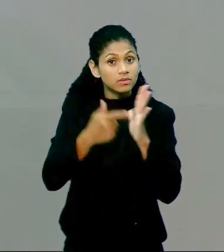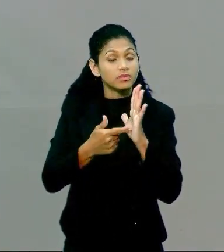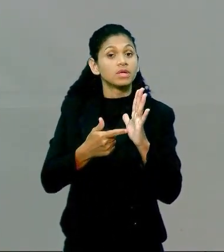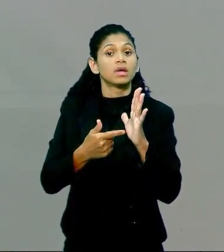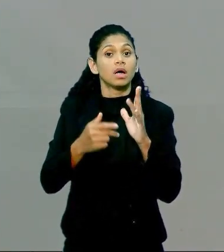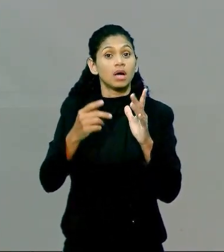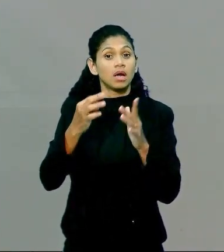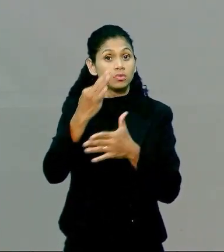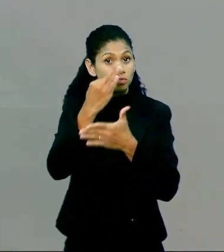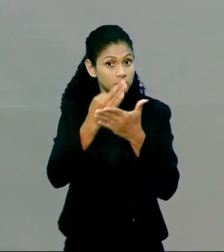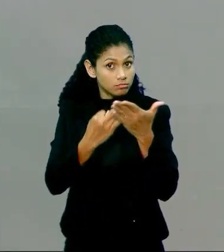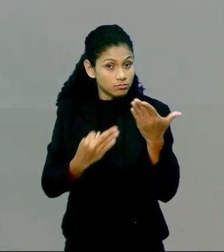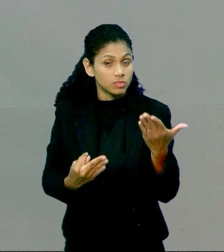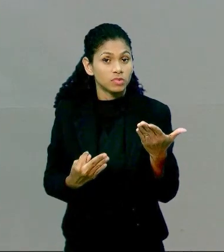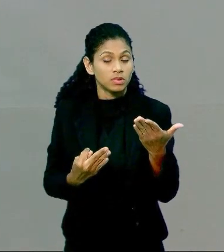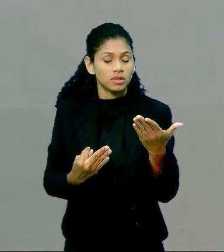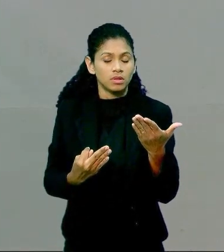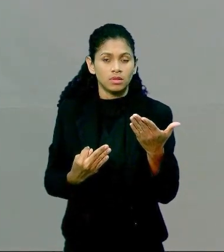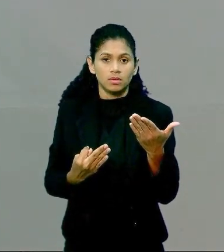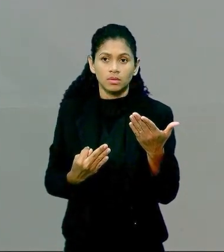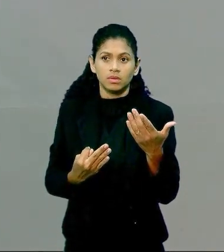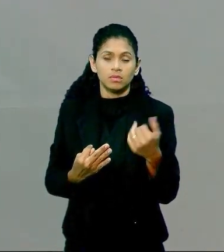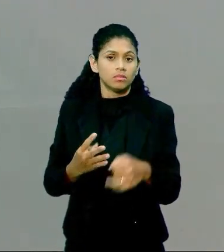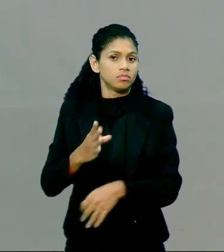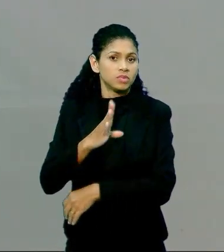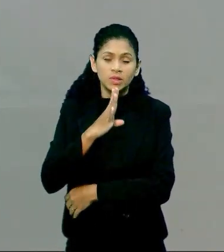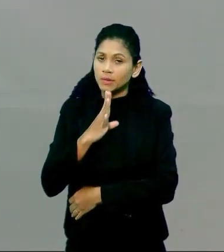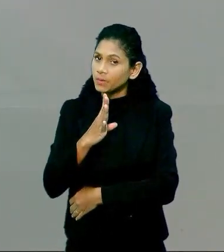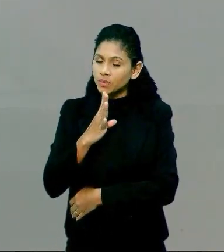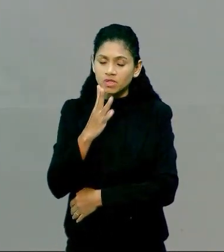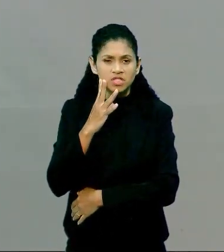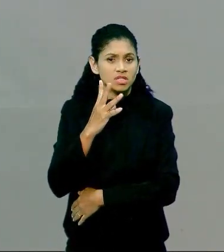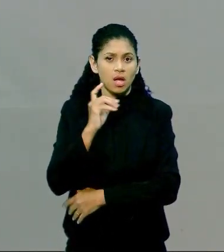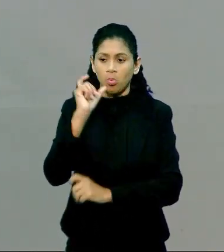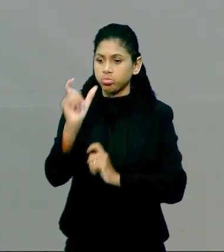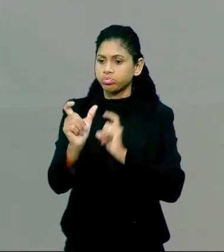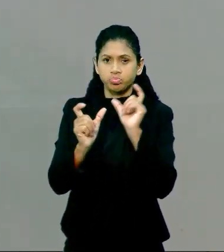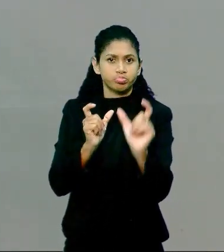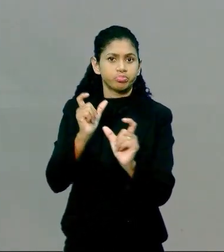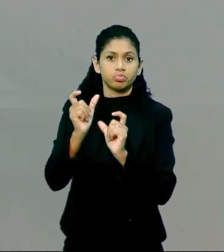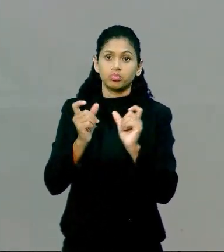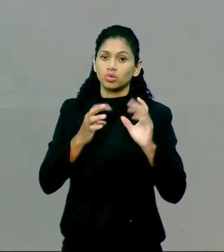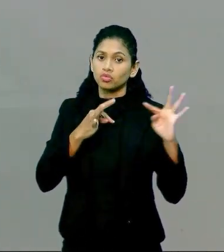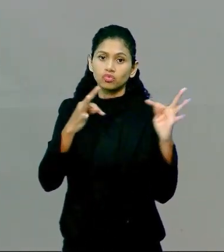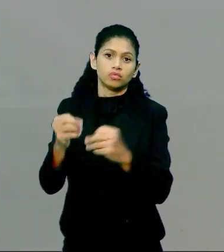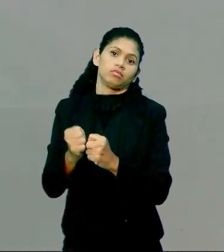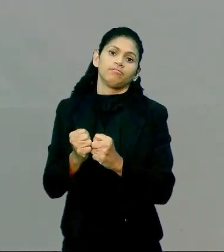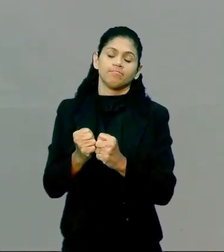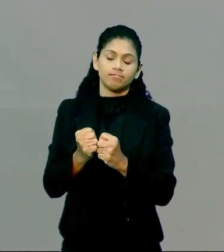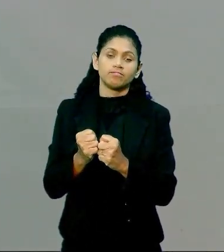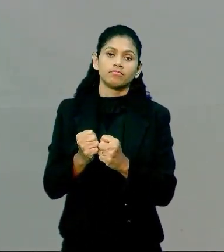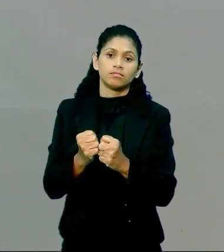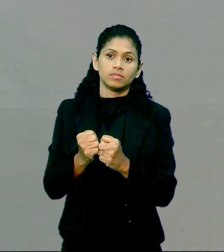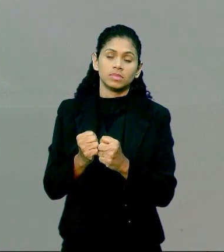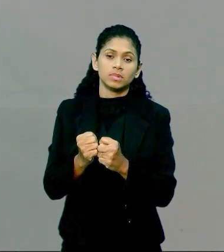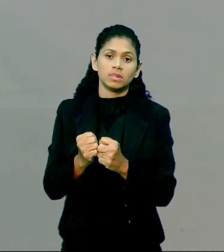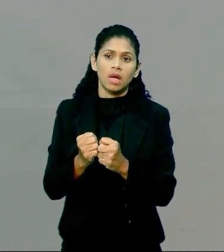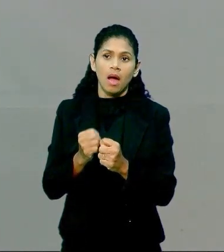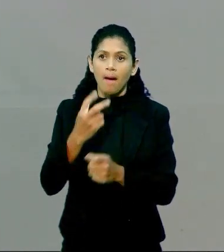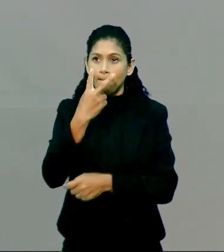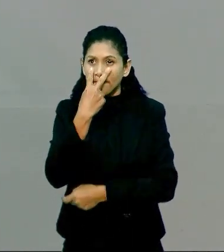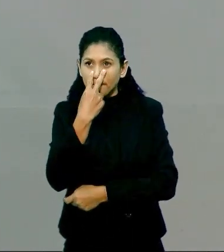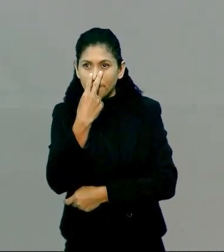sabemos a tradução, né? Não é toda palavra que é semelhante à da língua portuguesa ou que é parecida que ela tem o mesmo